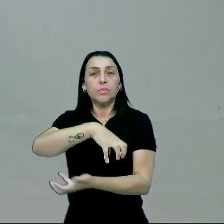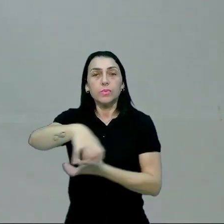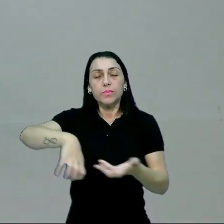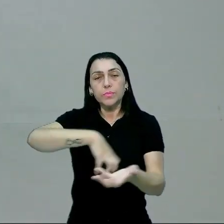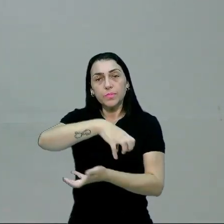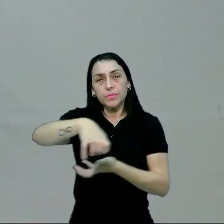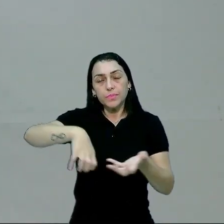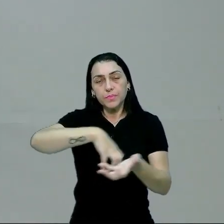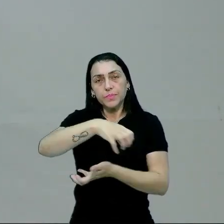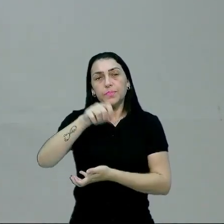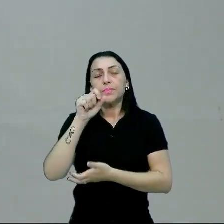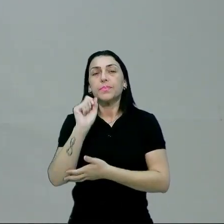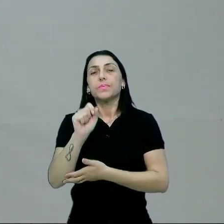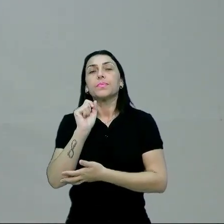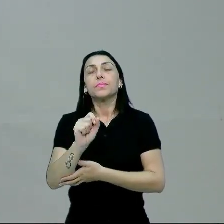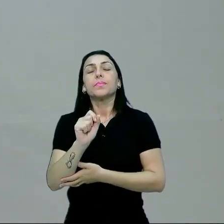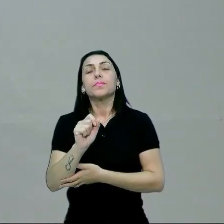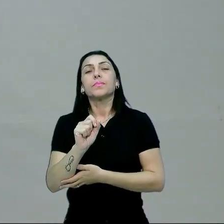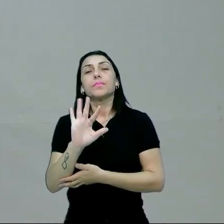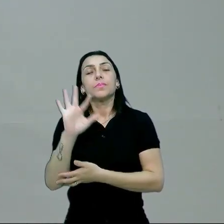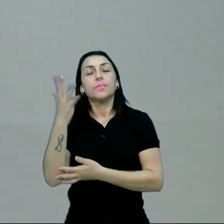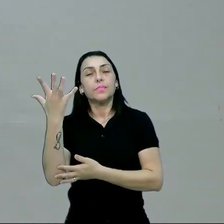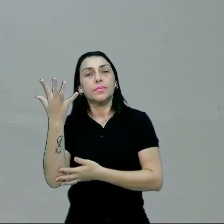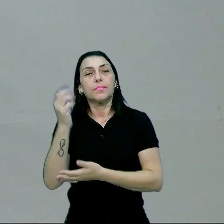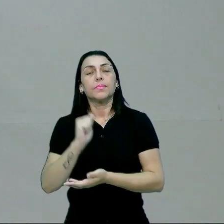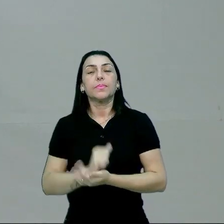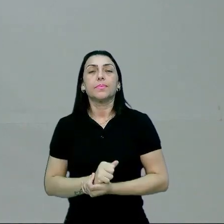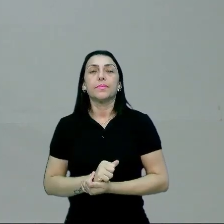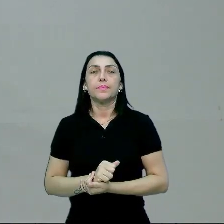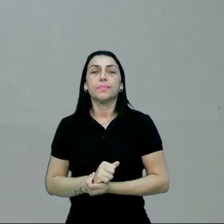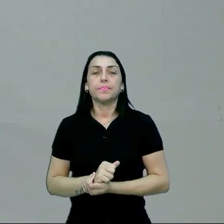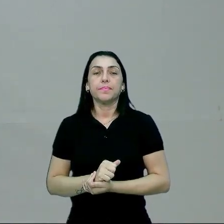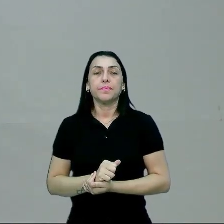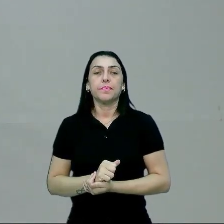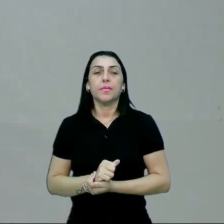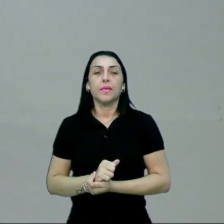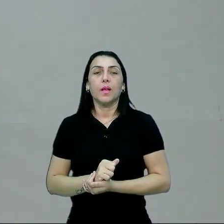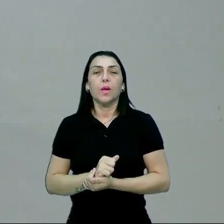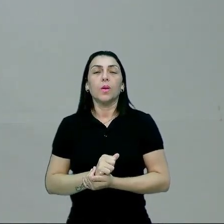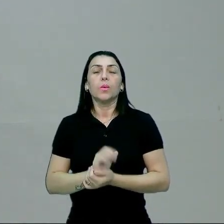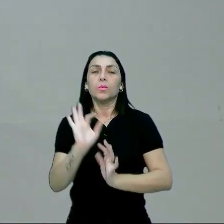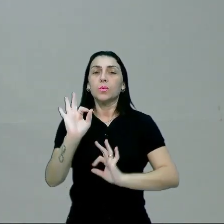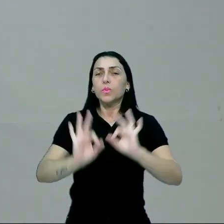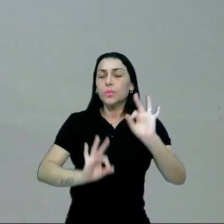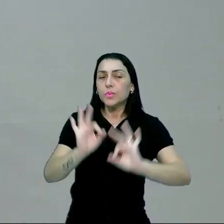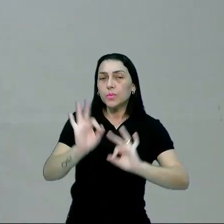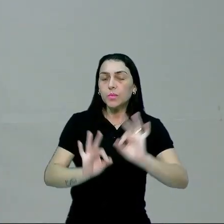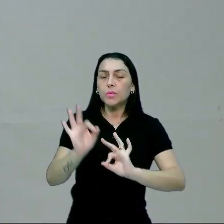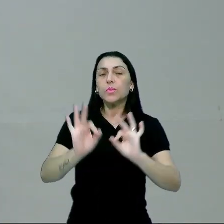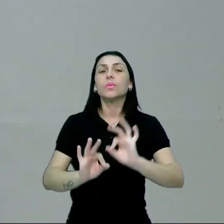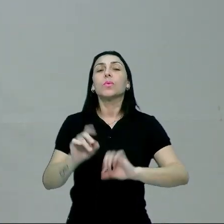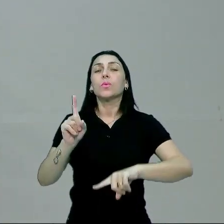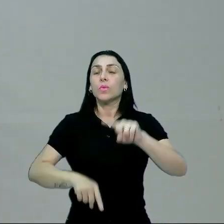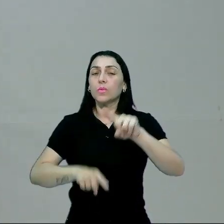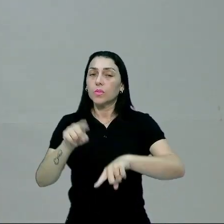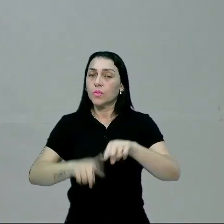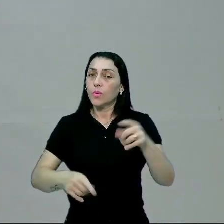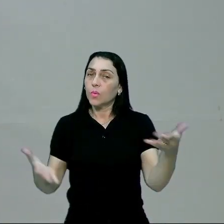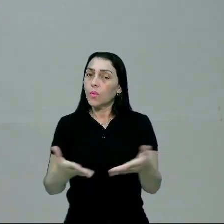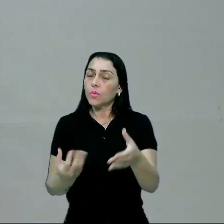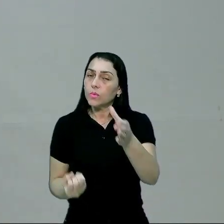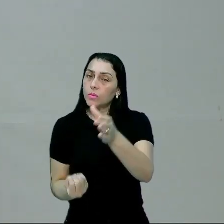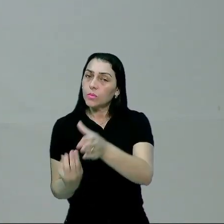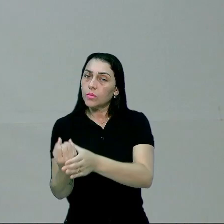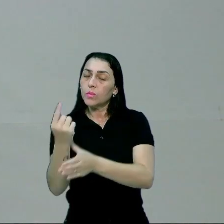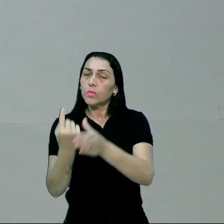revolucionários, eles acabaram consistindo, digamos assim, na moldagem e no estabelecimento do atual modo de